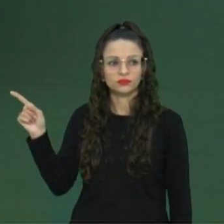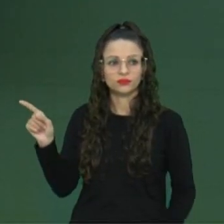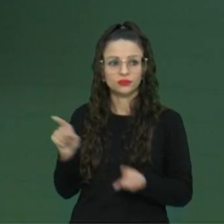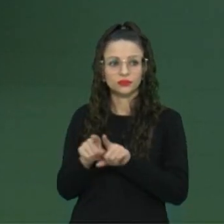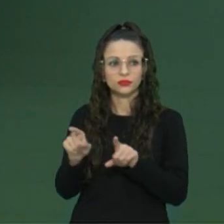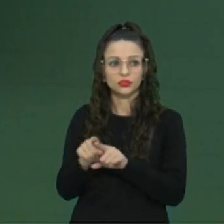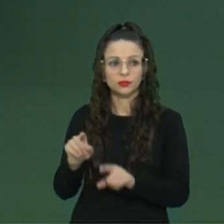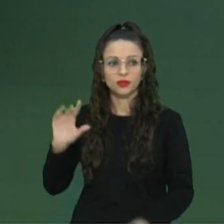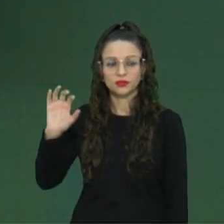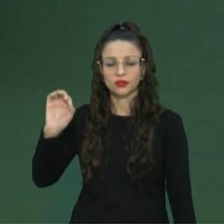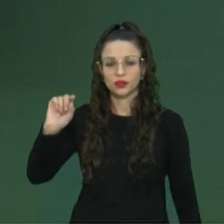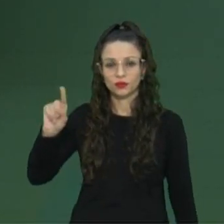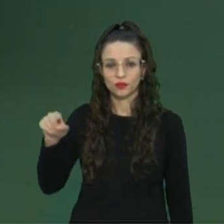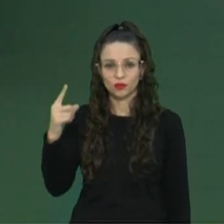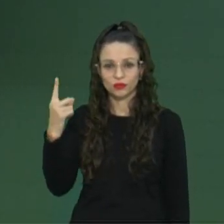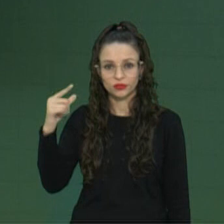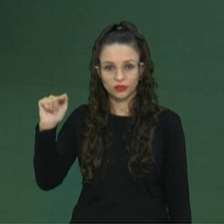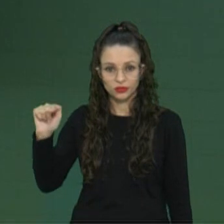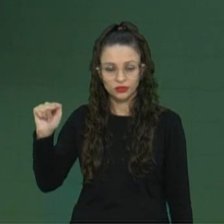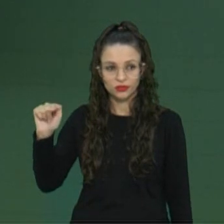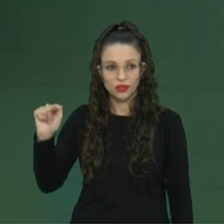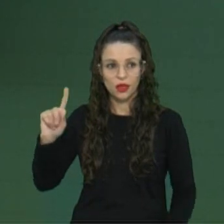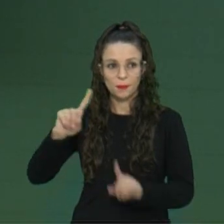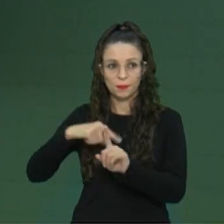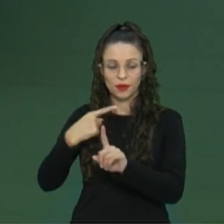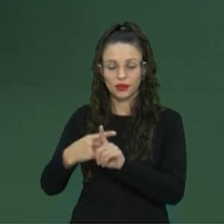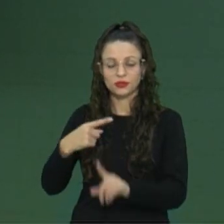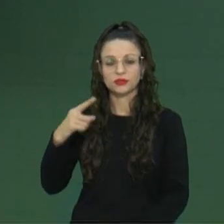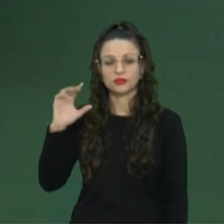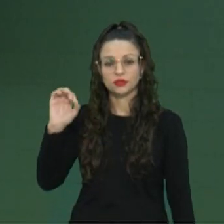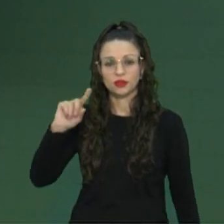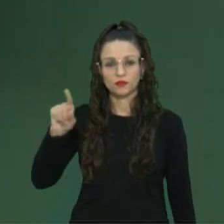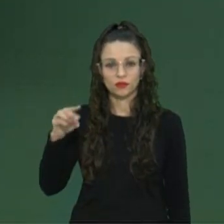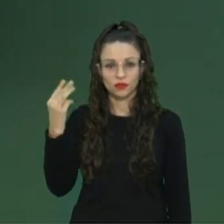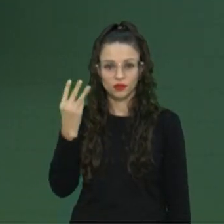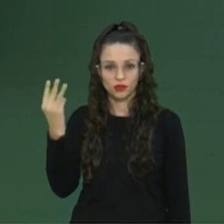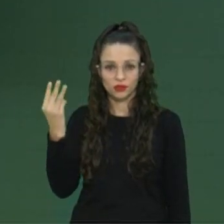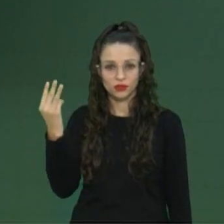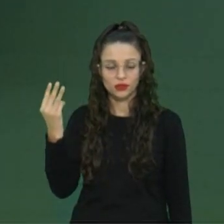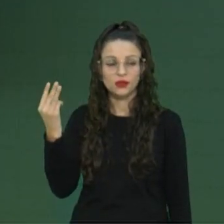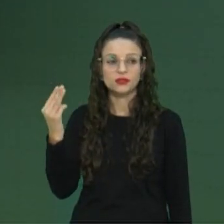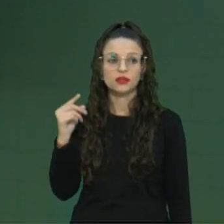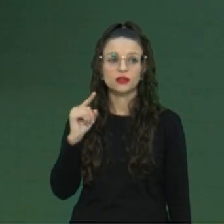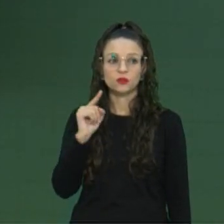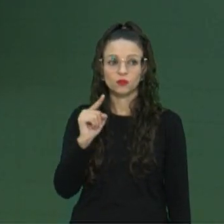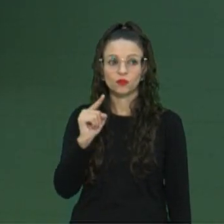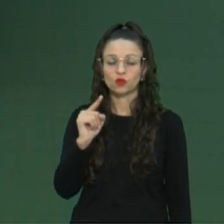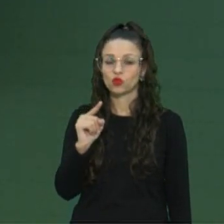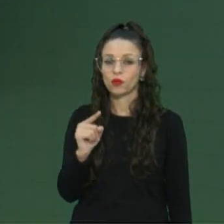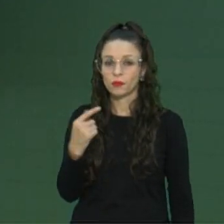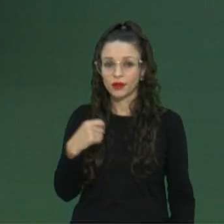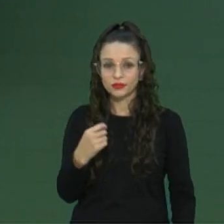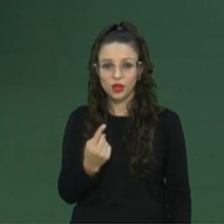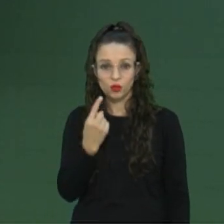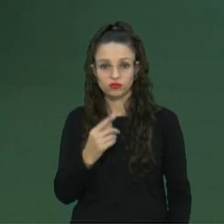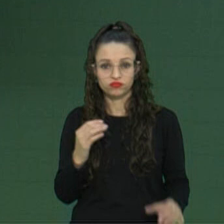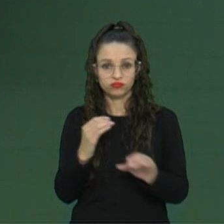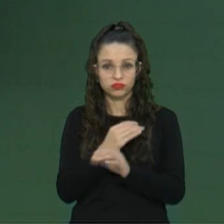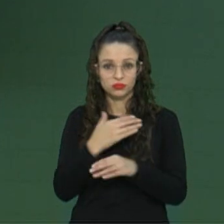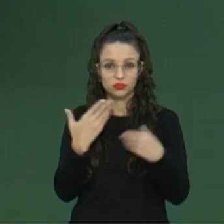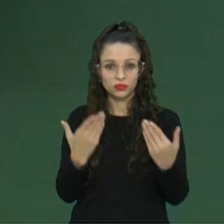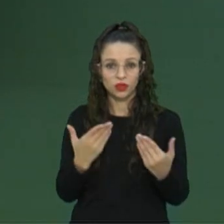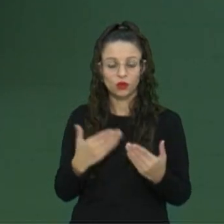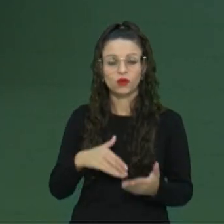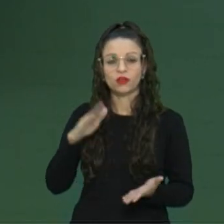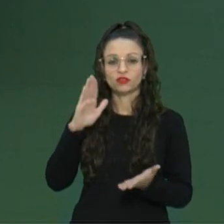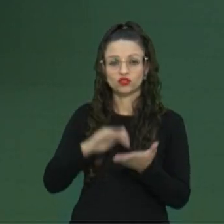tenho 0,17, que é 1/6, mais 0,33, que é 1/3, e aqui eu preciso de 1 inteiro do CO. Então a gente